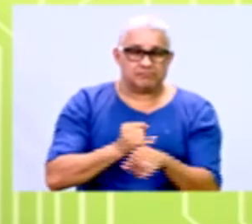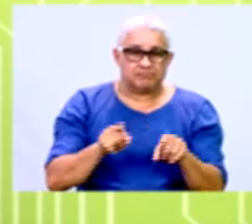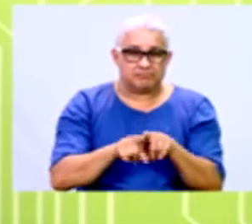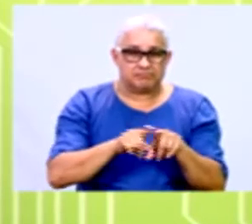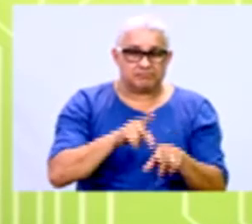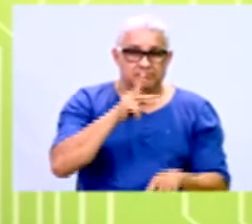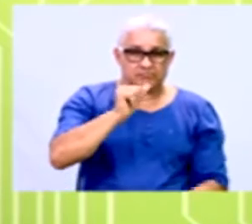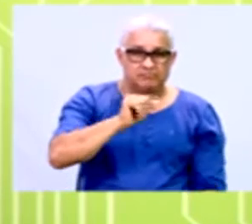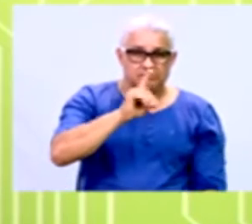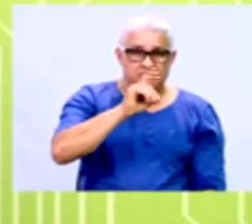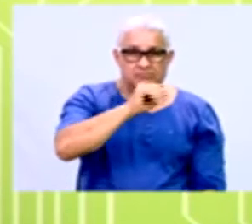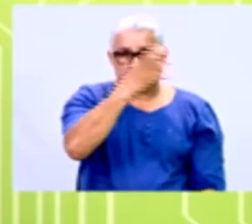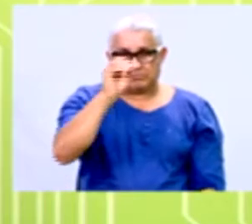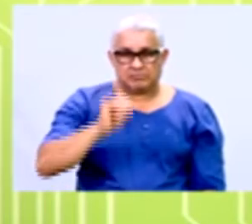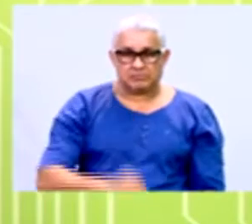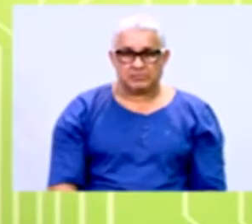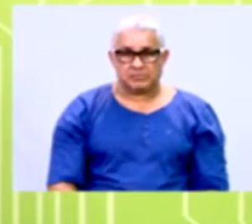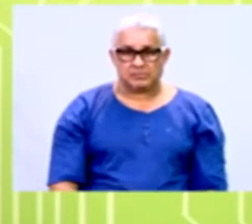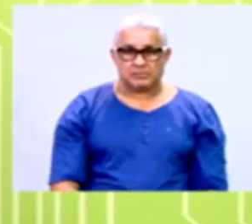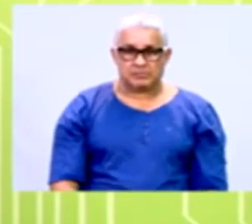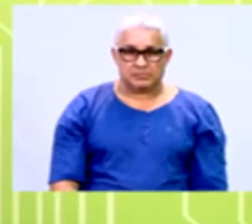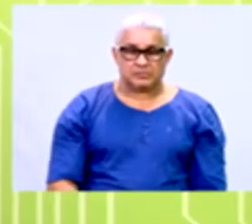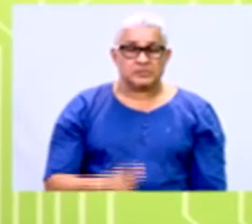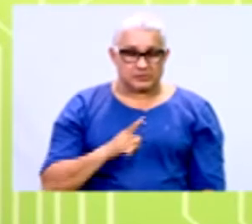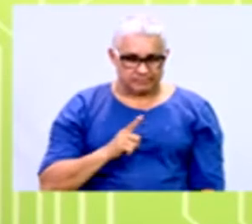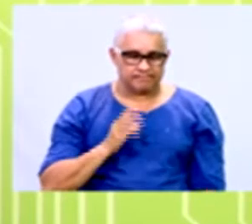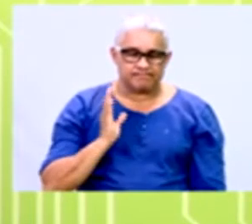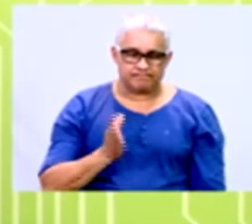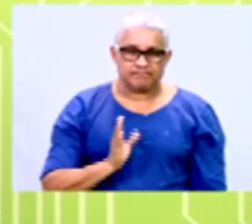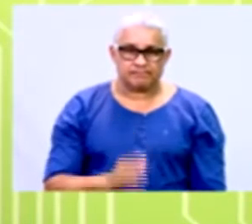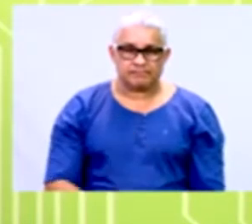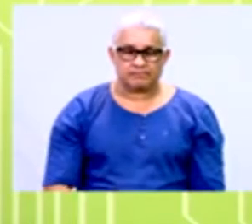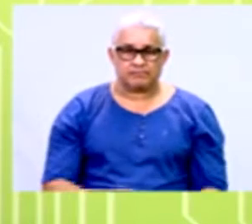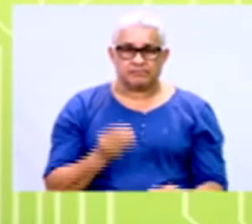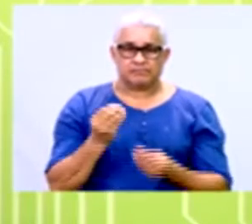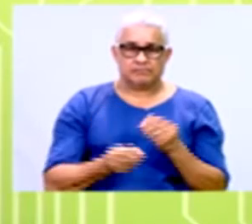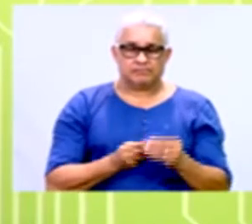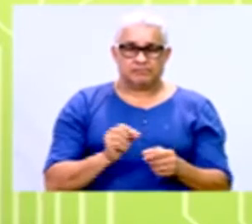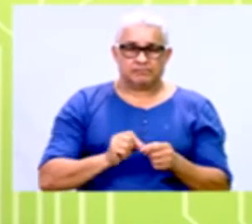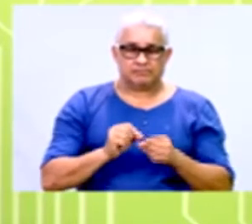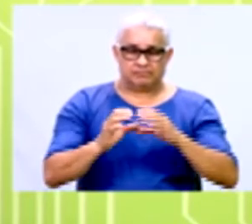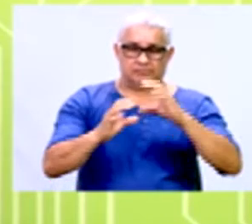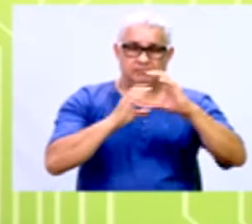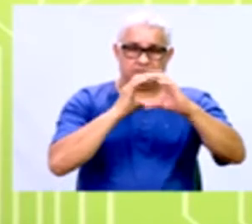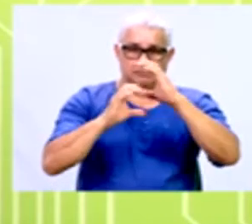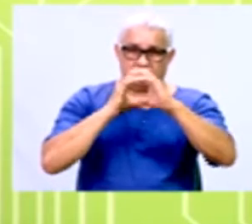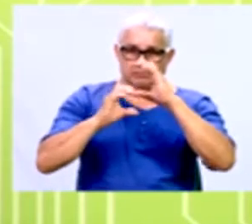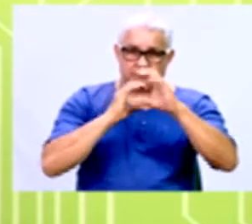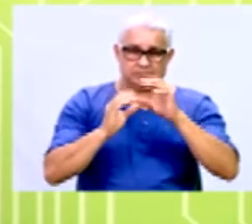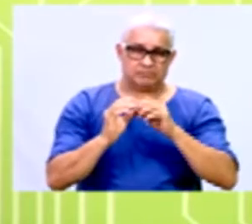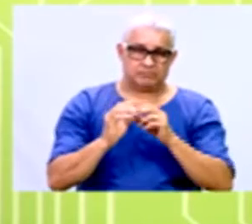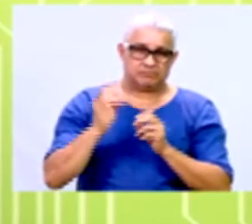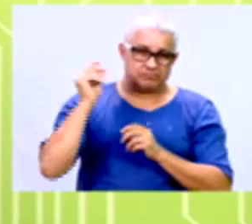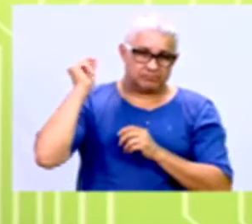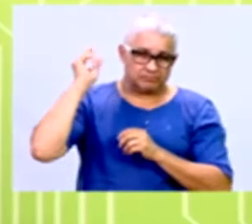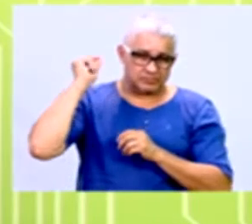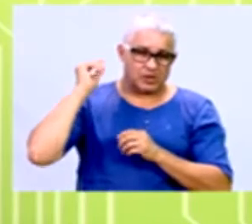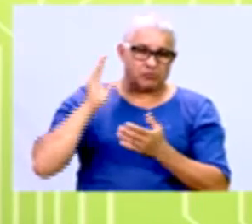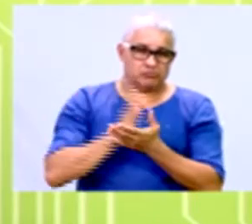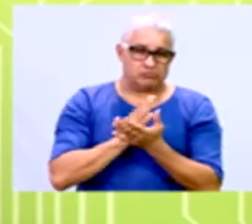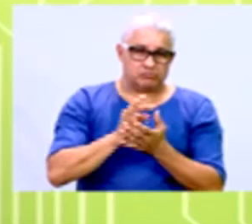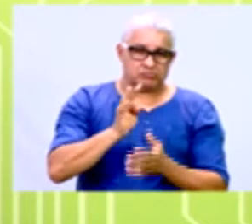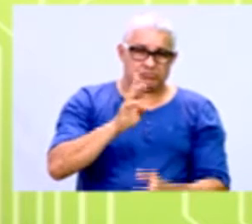padrão, né, ele já existe a forma de se fazer essa comunicação há algum tempo, né, as transferências